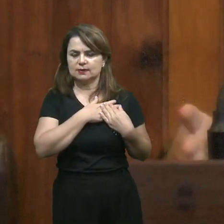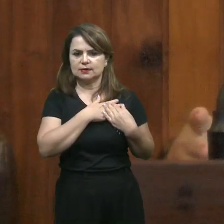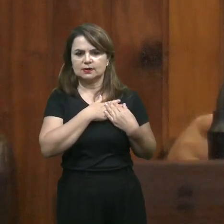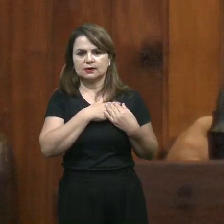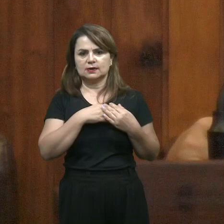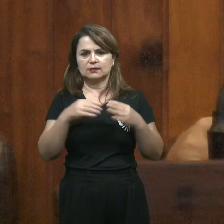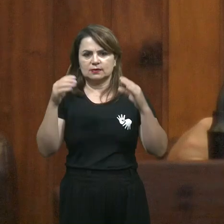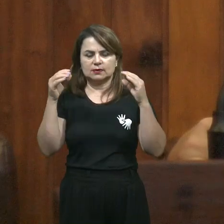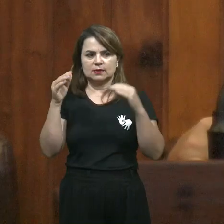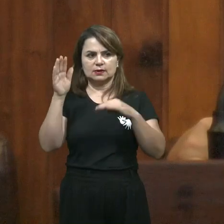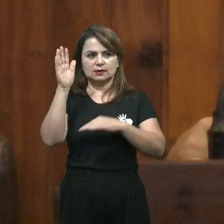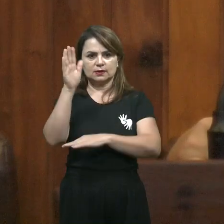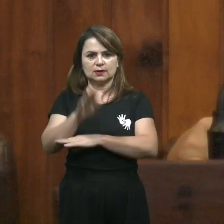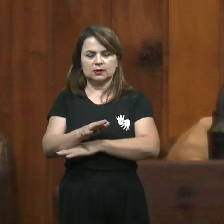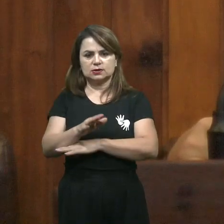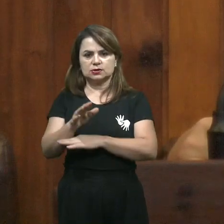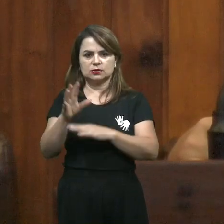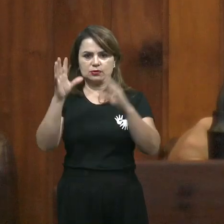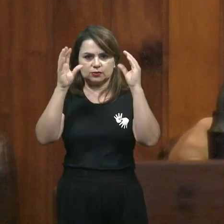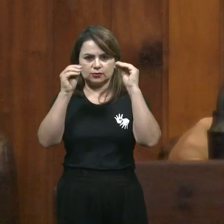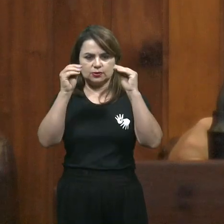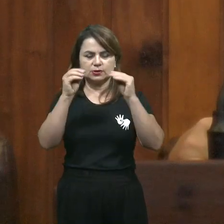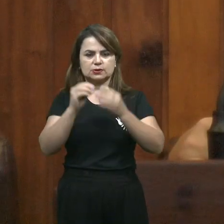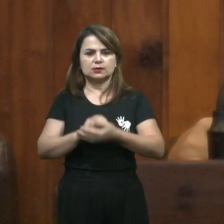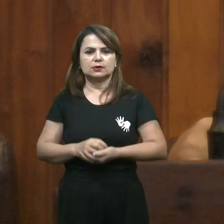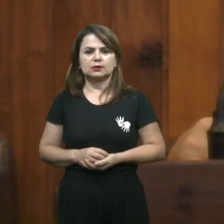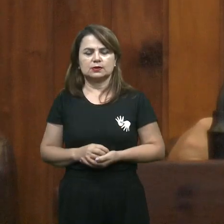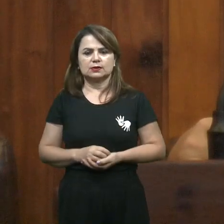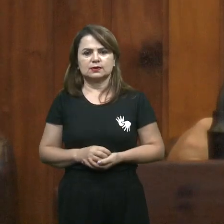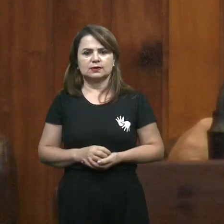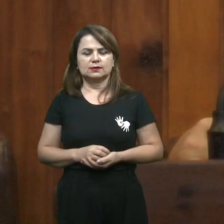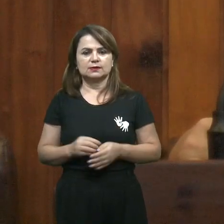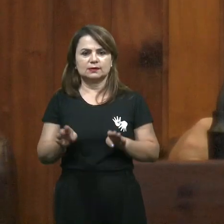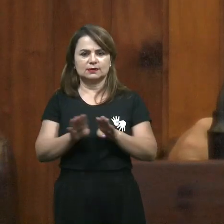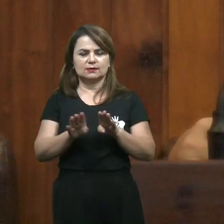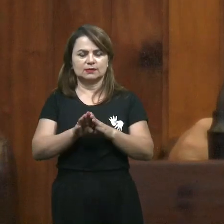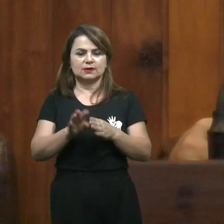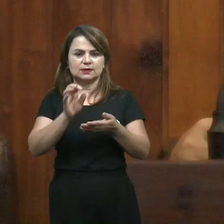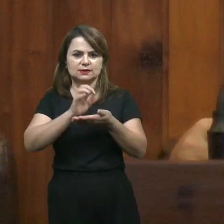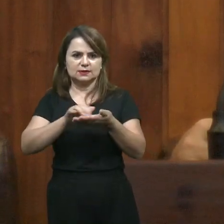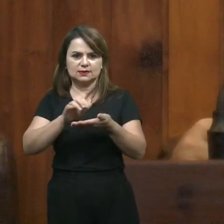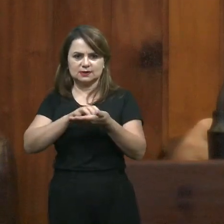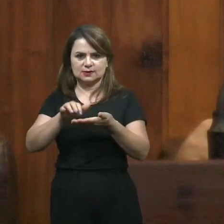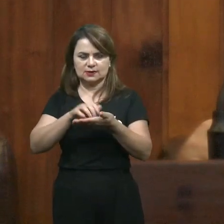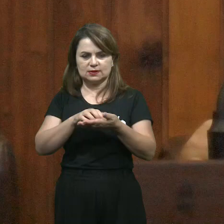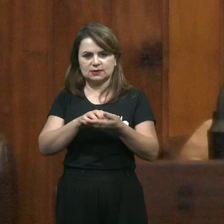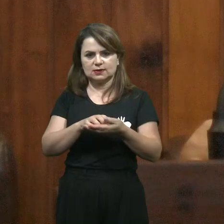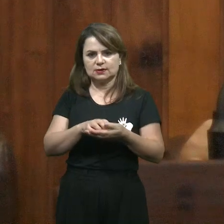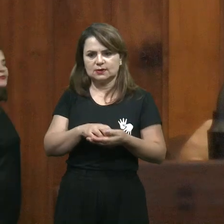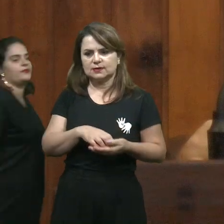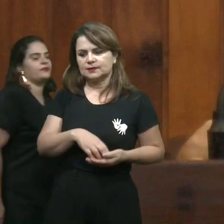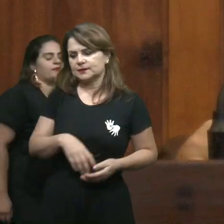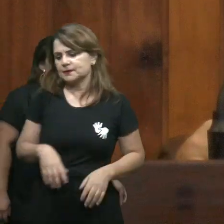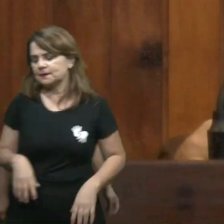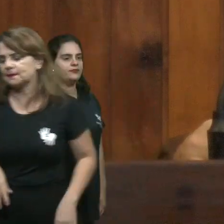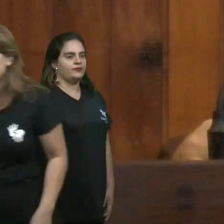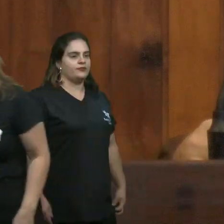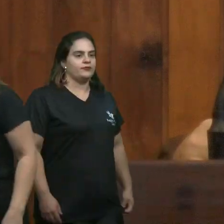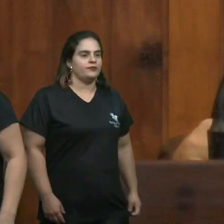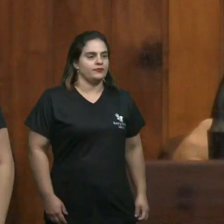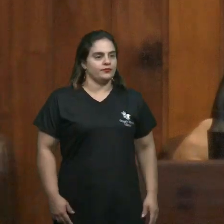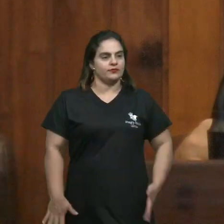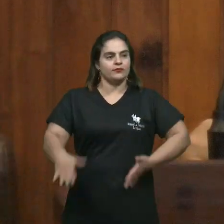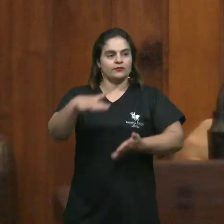tarde e noite, desse dia tão importante, dessa segunda-feira, para que esta Secretaria do Bem-Estar Animal seja